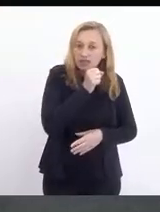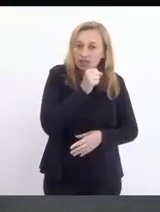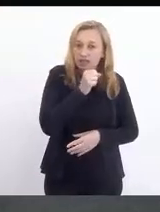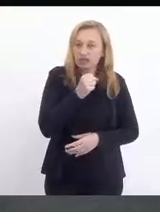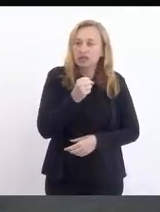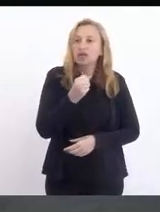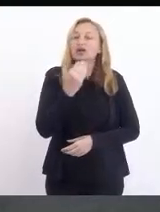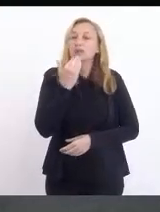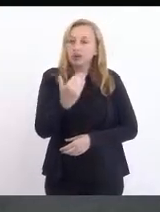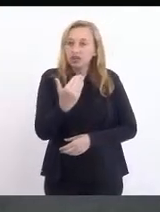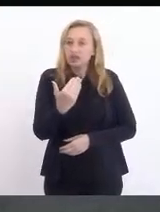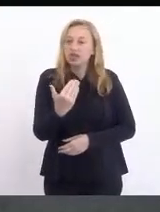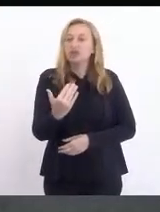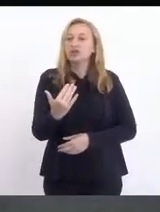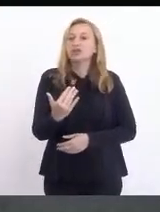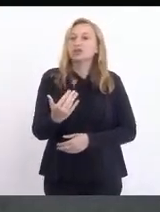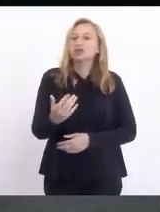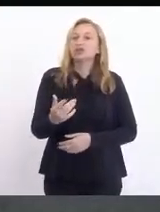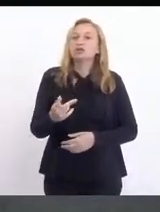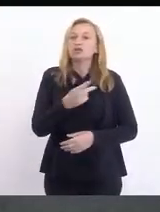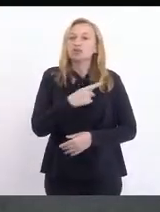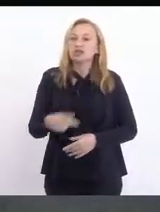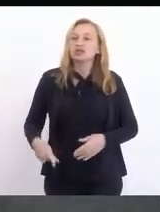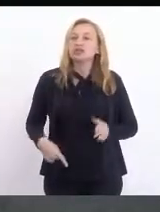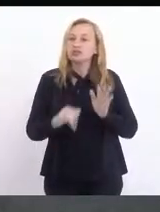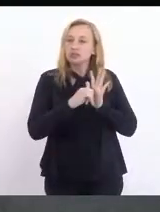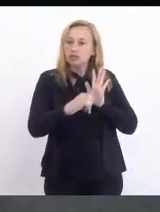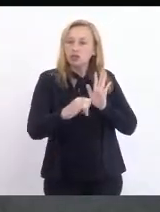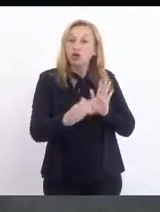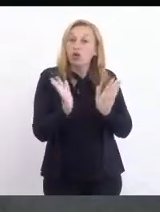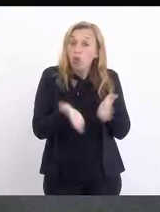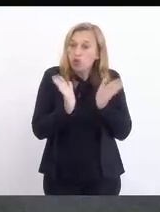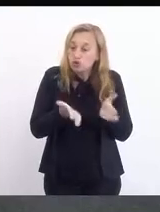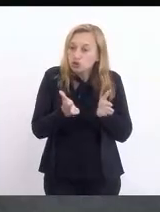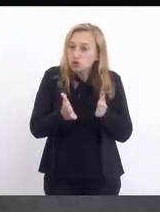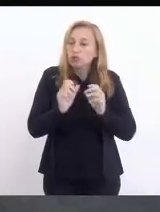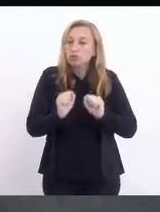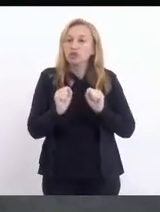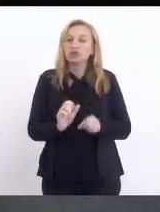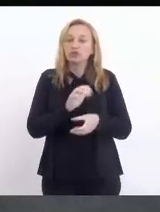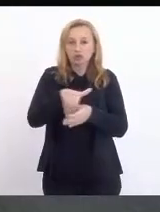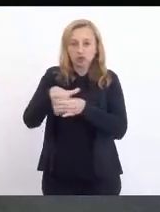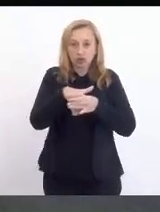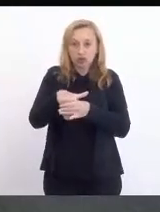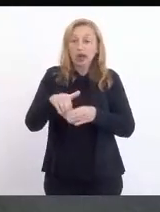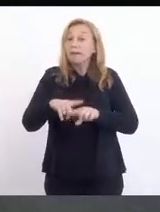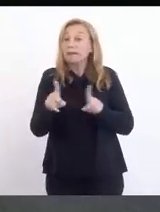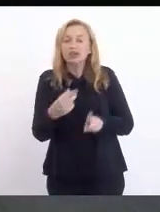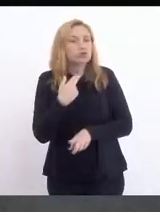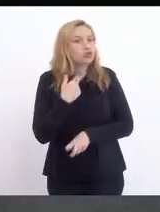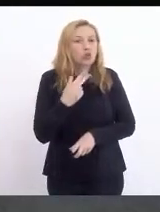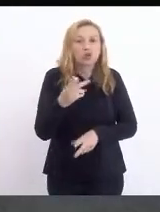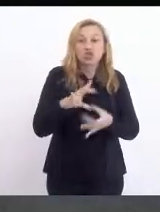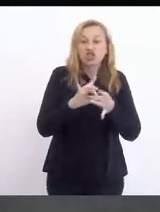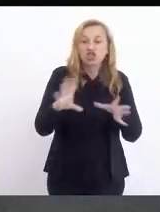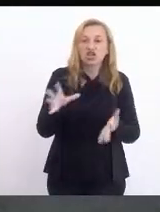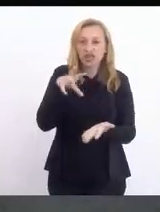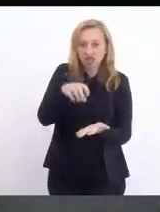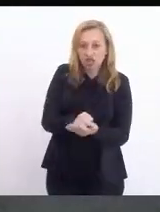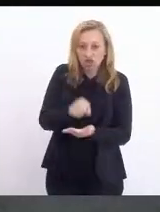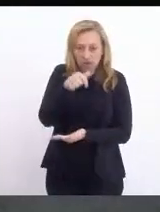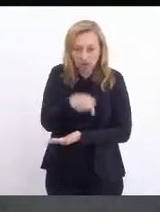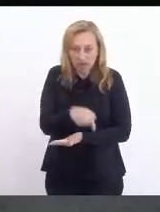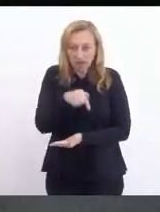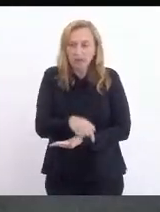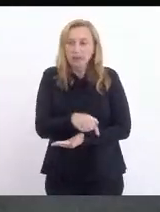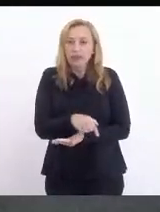me pedindo e solicitando ao silêncio quisesse uma publicação para que ainda hoje pudéssemos voltar mas eu não posso deixar de fazer o registro